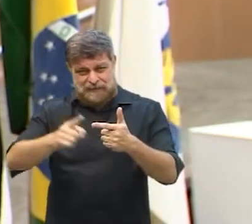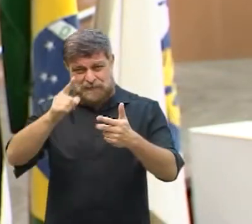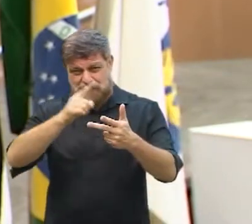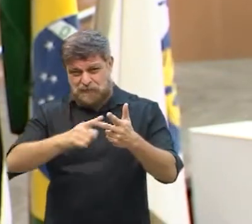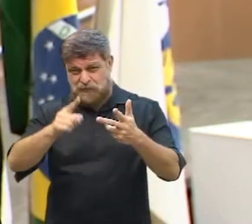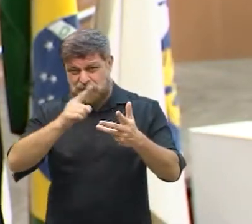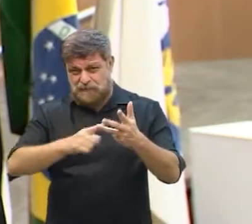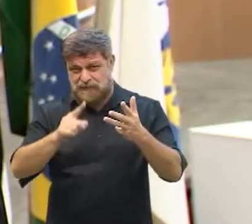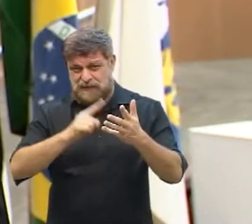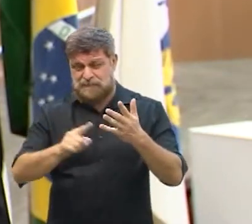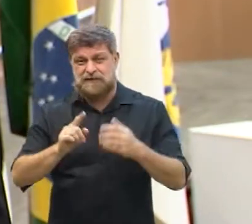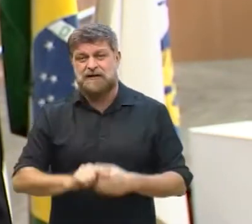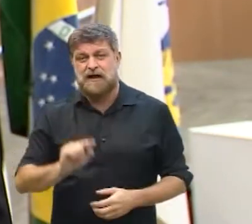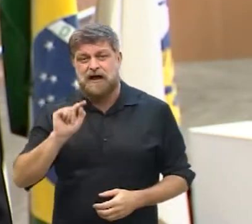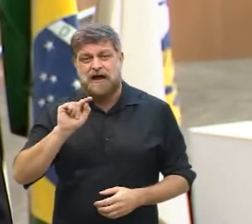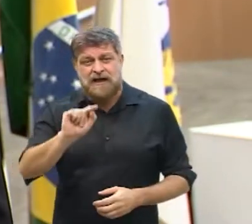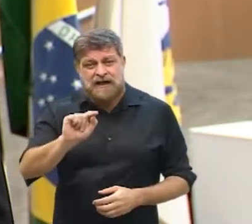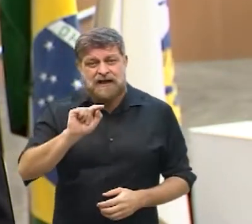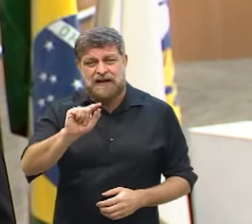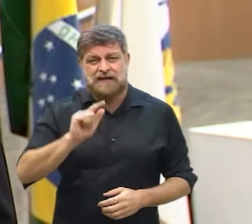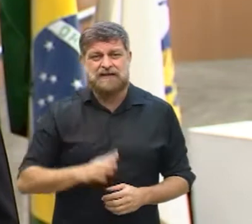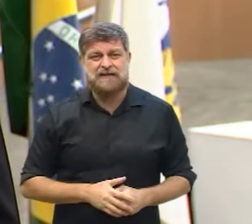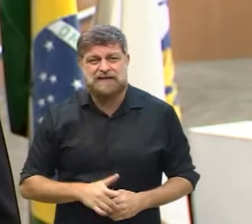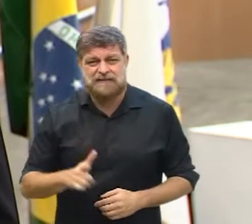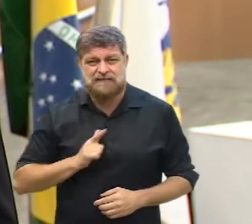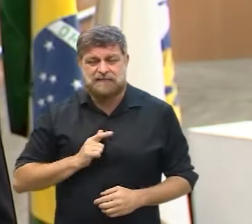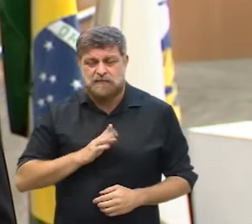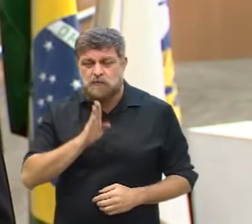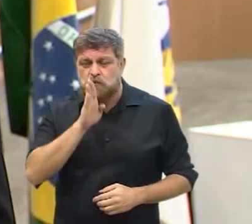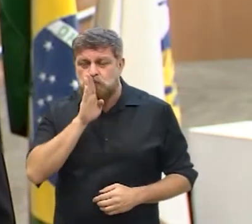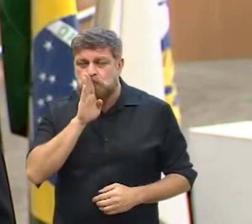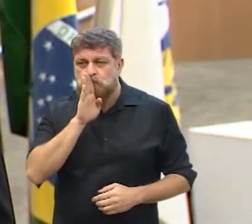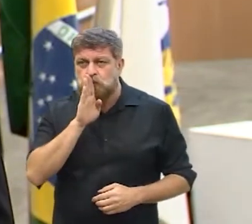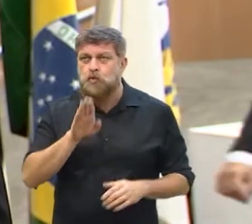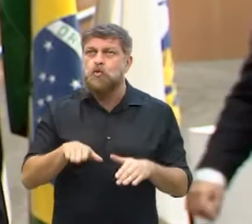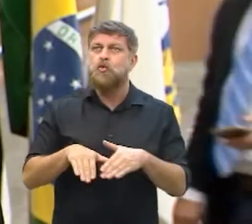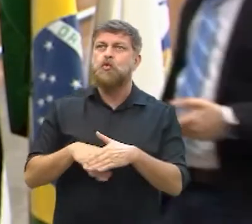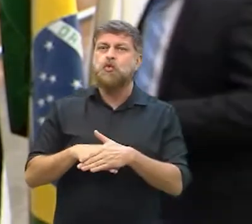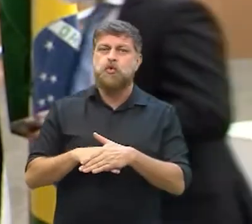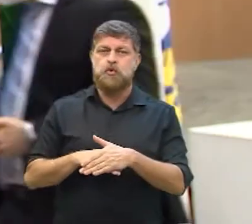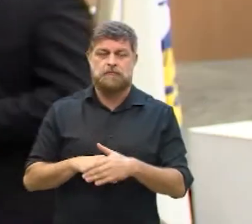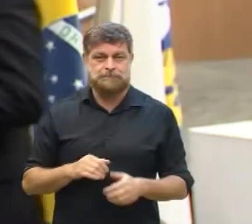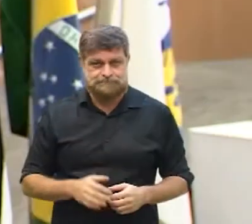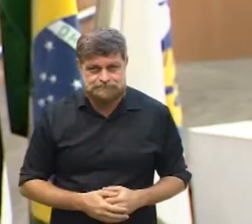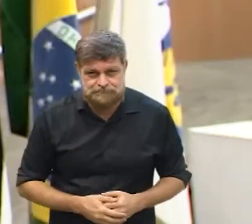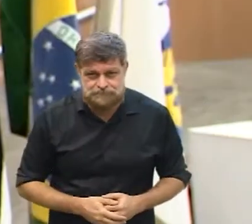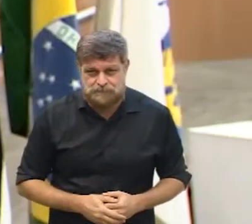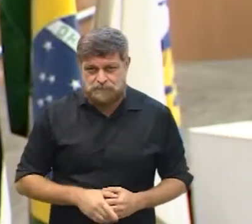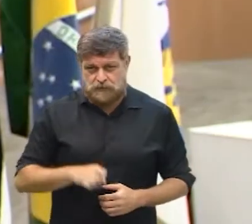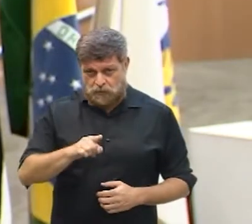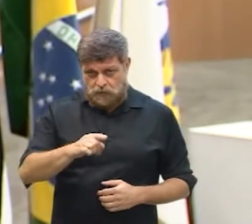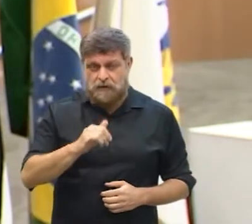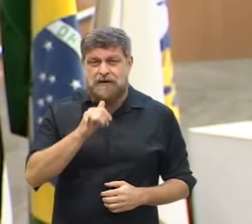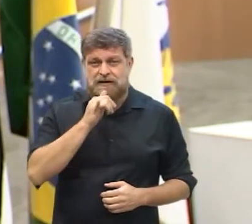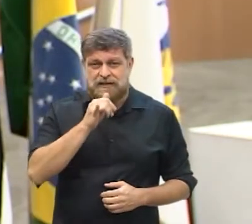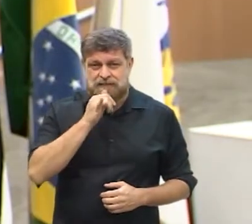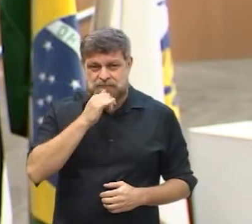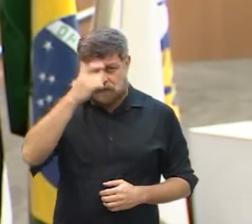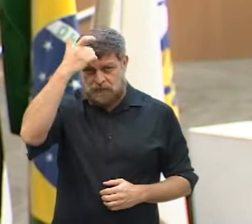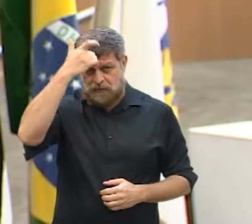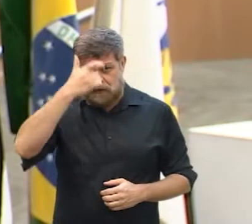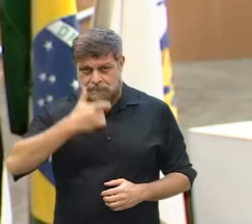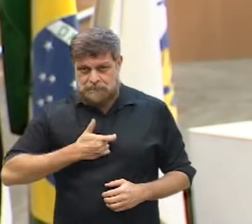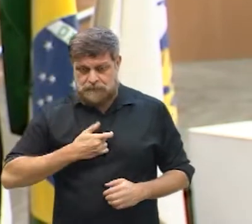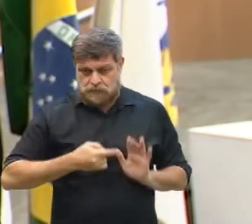situações que acabam ficando na obscuridade. Então essas coisas não realçam. Para que você tenha uma noção, para que eu